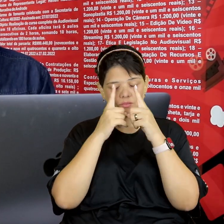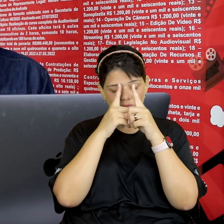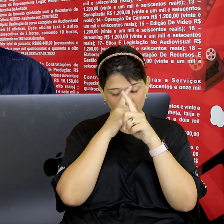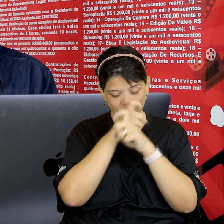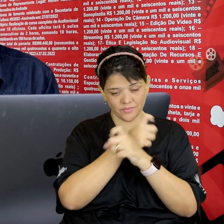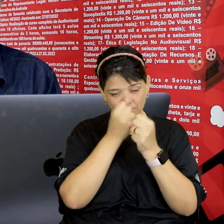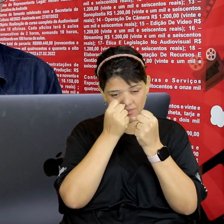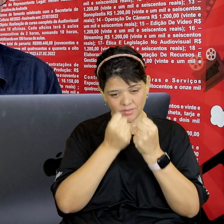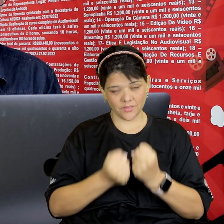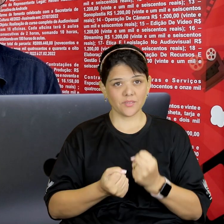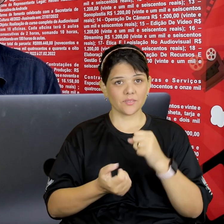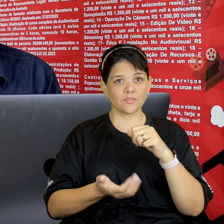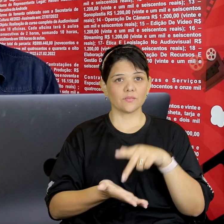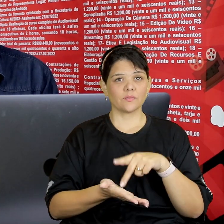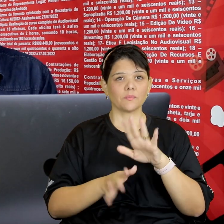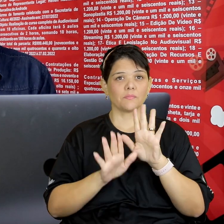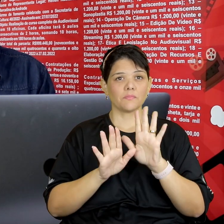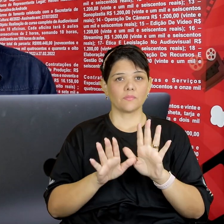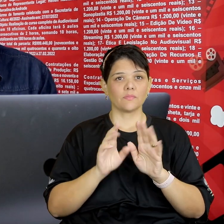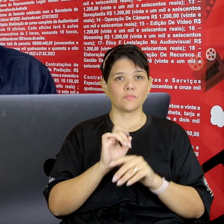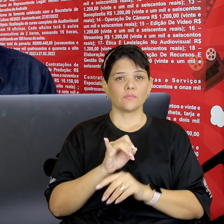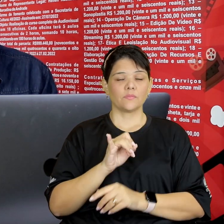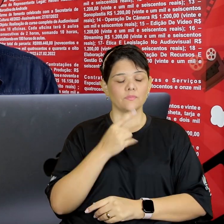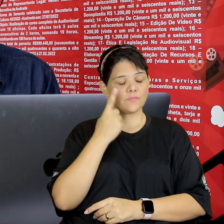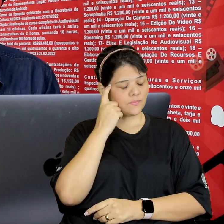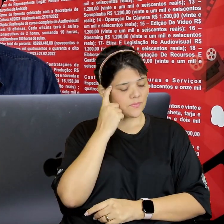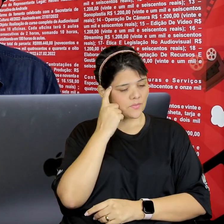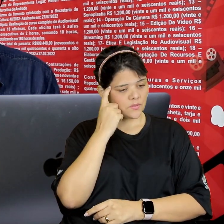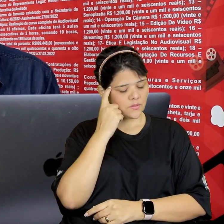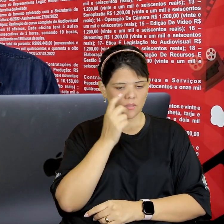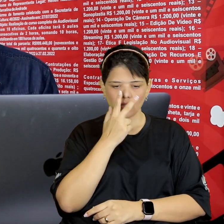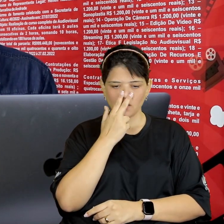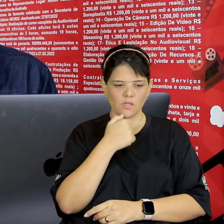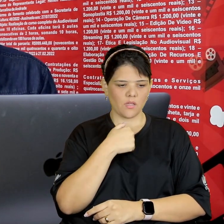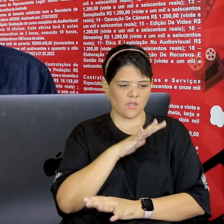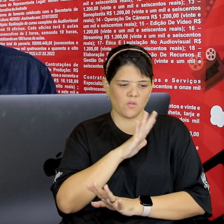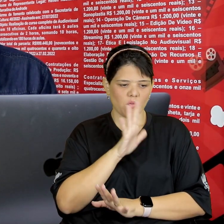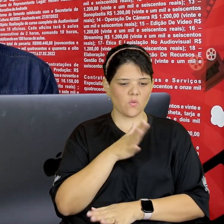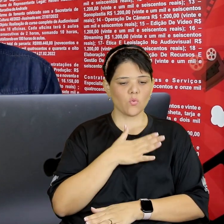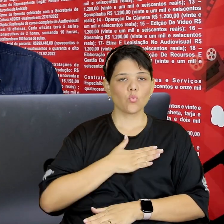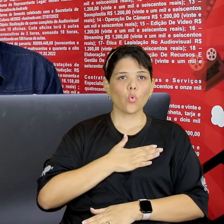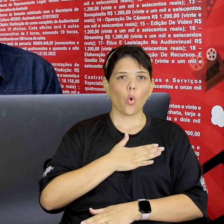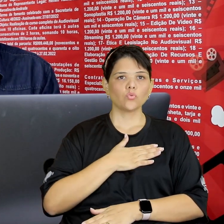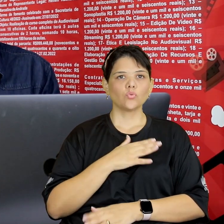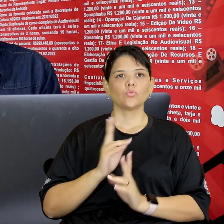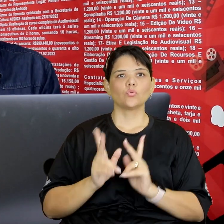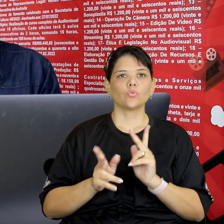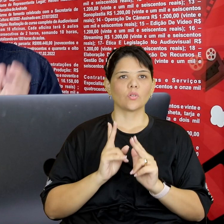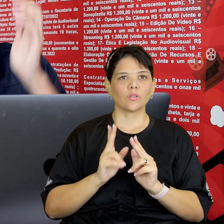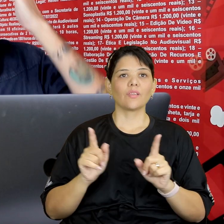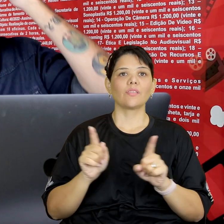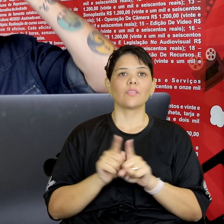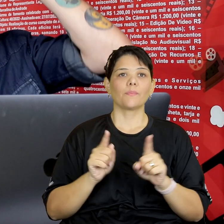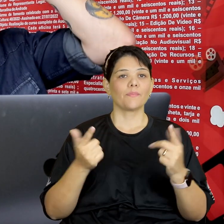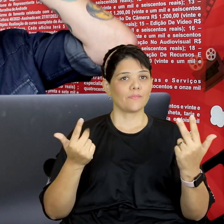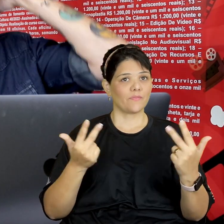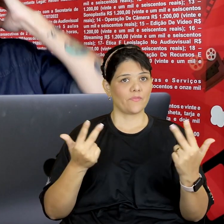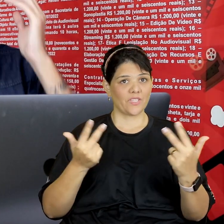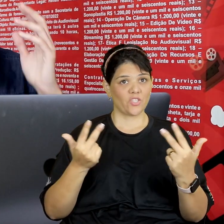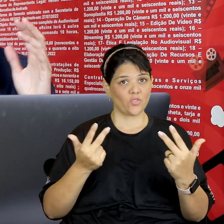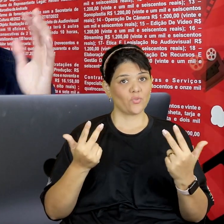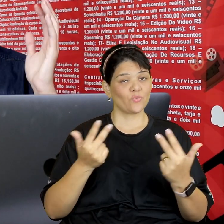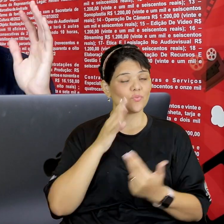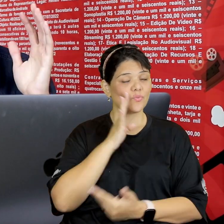questão. Mas assim, se você falar, cara, eu gosto de editar, eu quero editar, isso é muito divertido de fazer. Então,